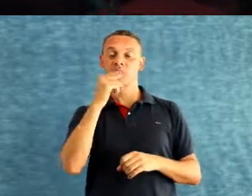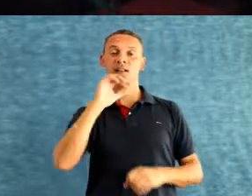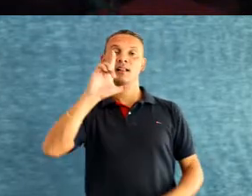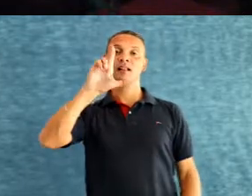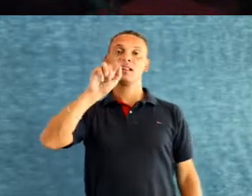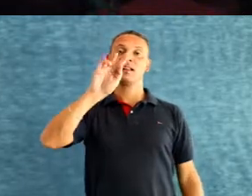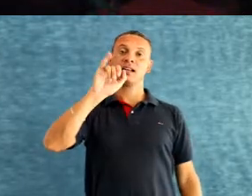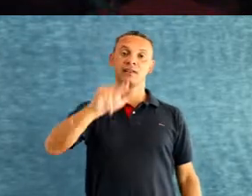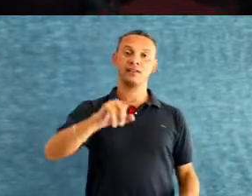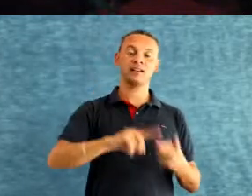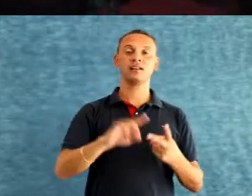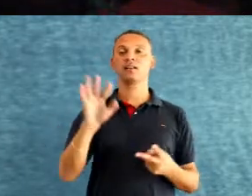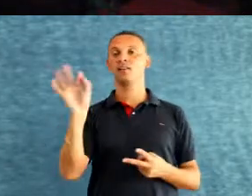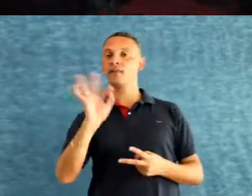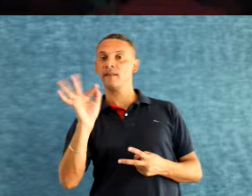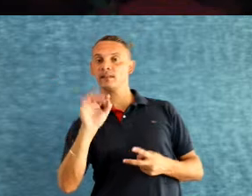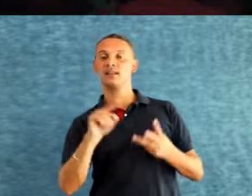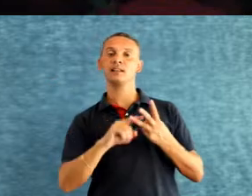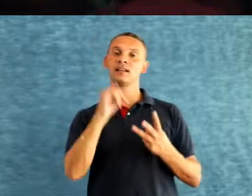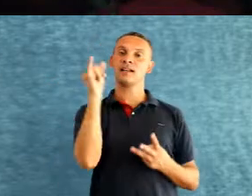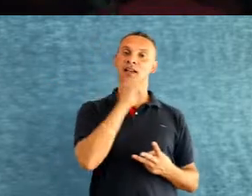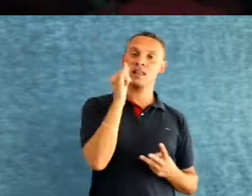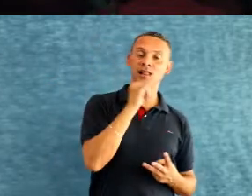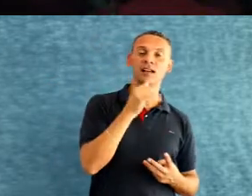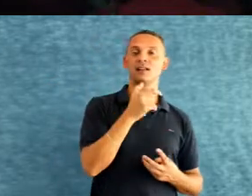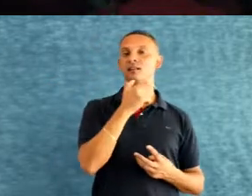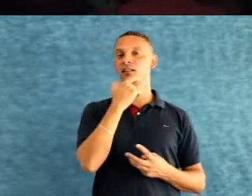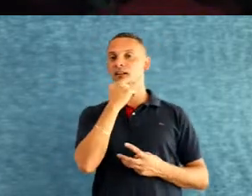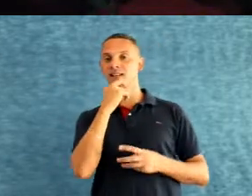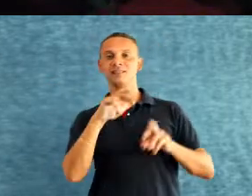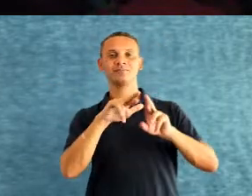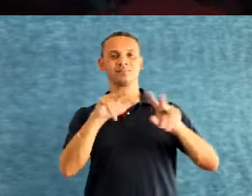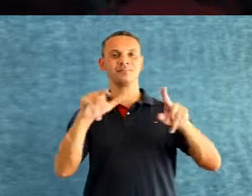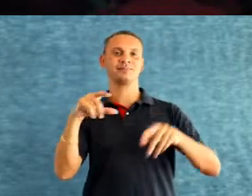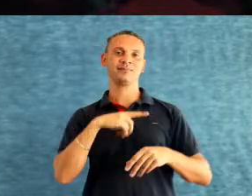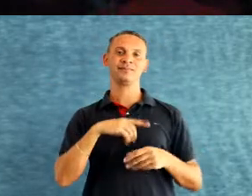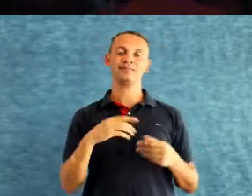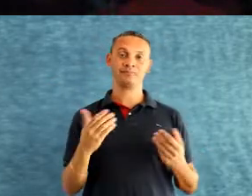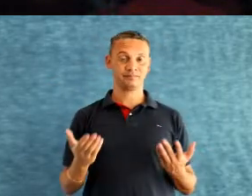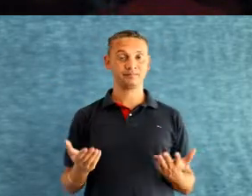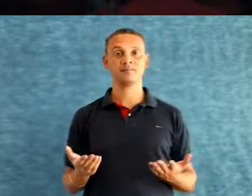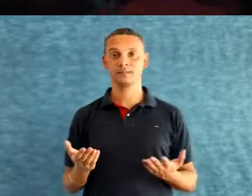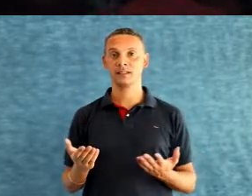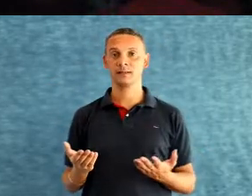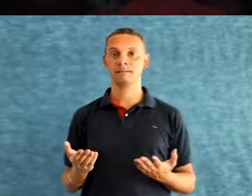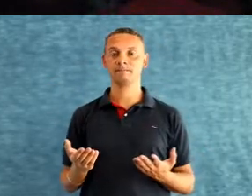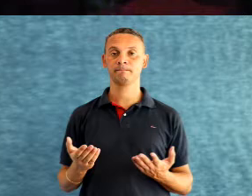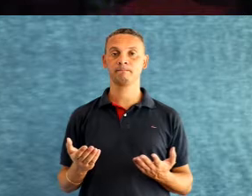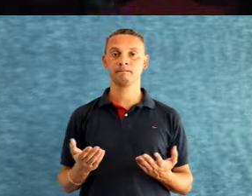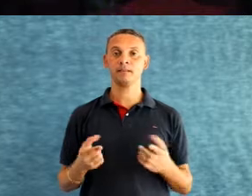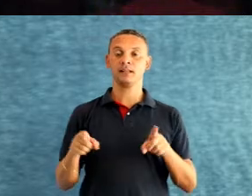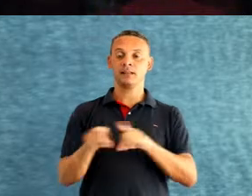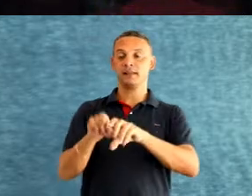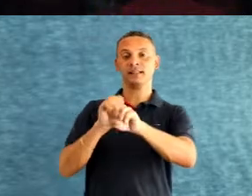do inglês, com as respectivas literaturas, muitas dadas por professoras nativas, tá? O ensino